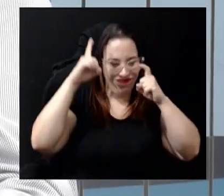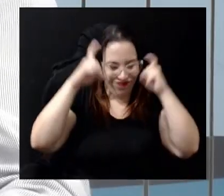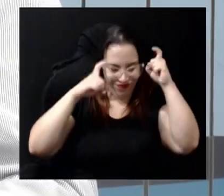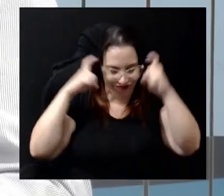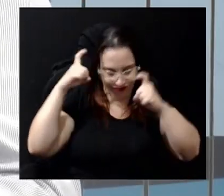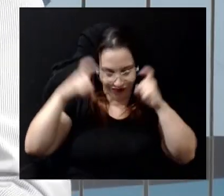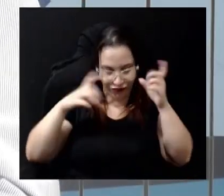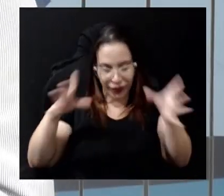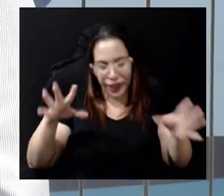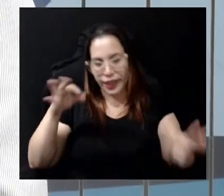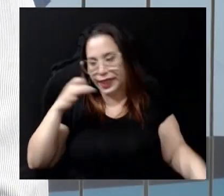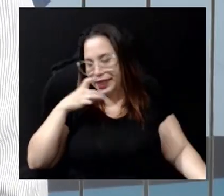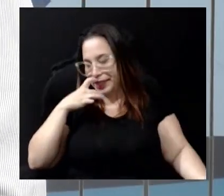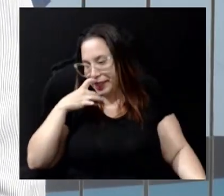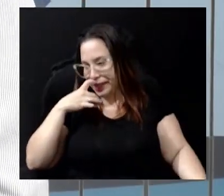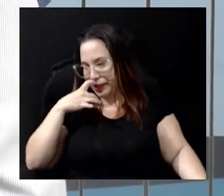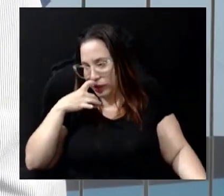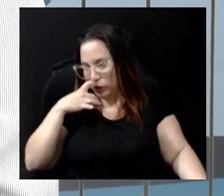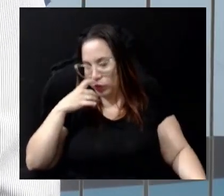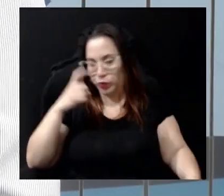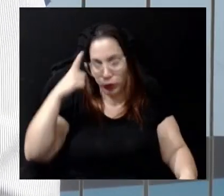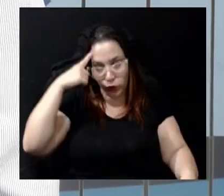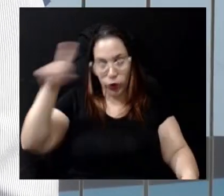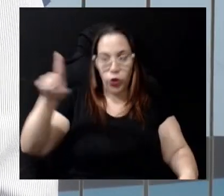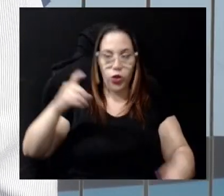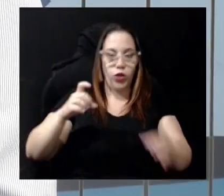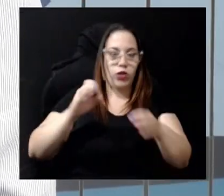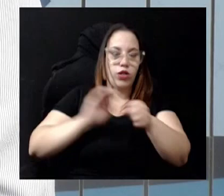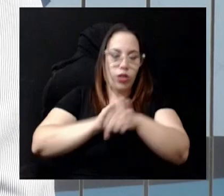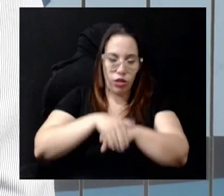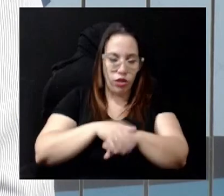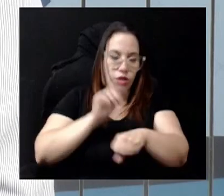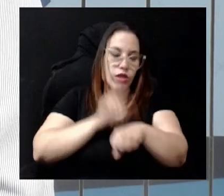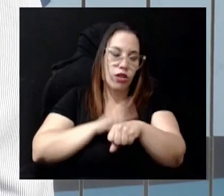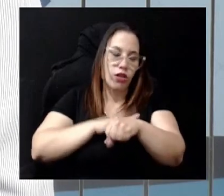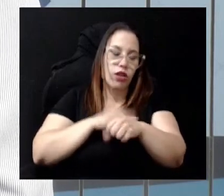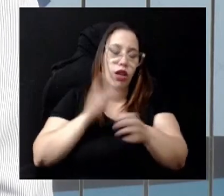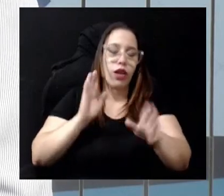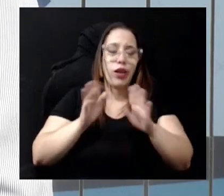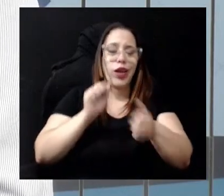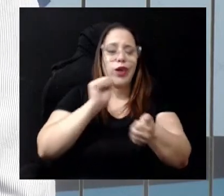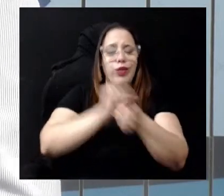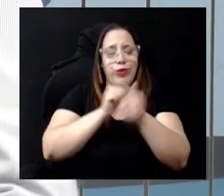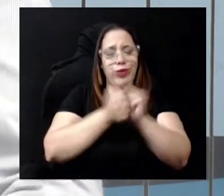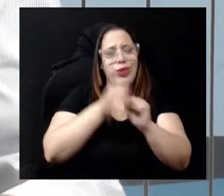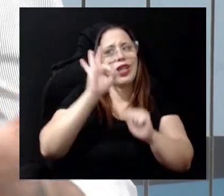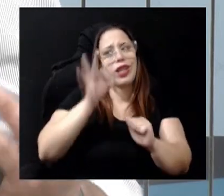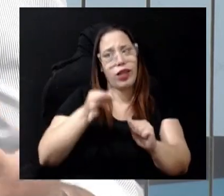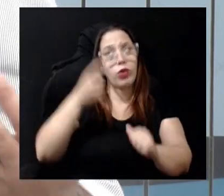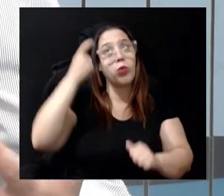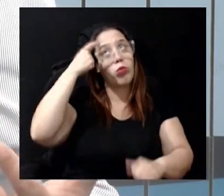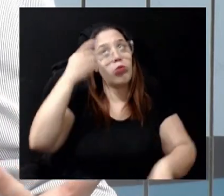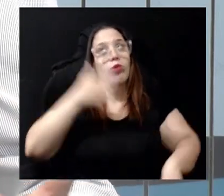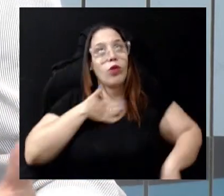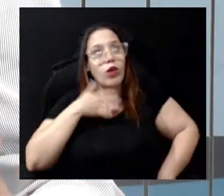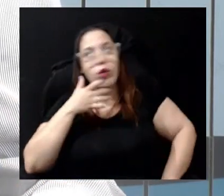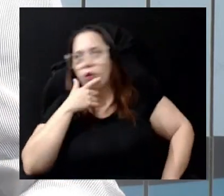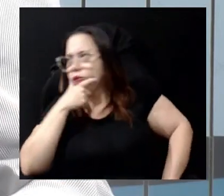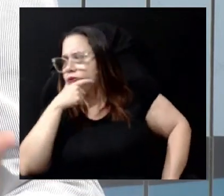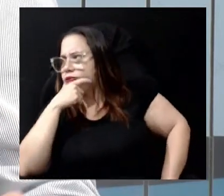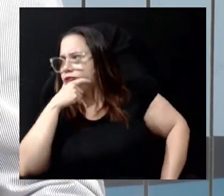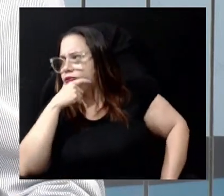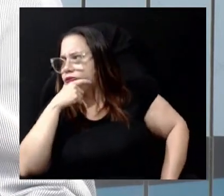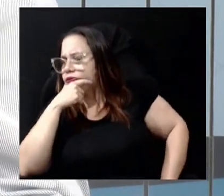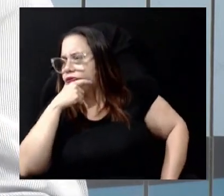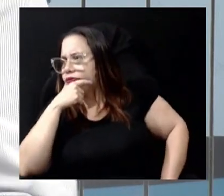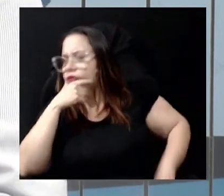ou tomada da noite para o dia e a gente não ter o tempo de adaptação necessário. Penso eu, tendo em vista que a gente já está há pelo